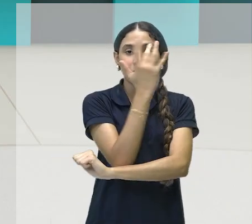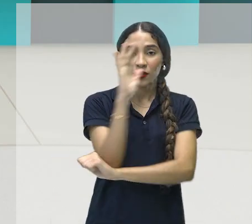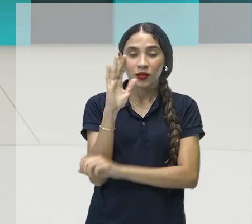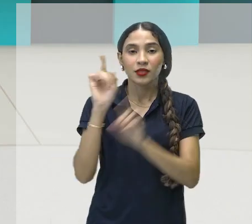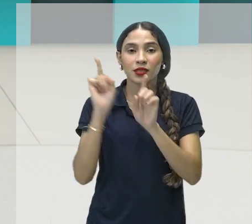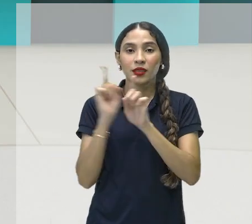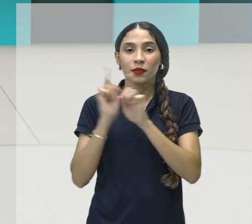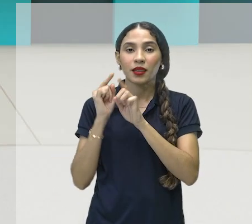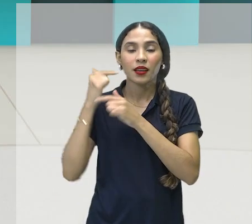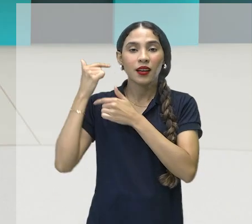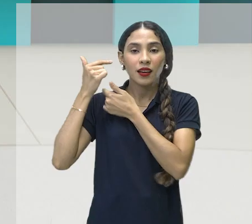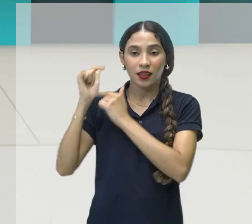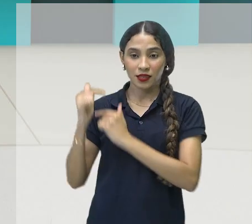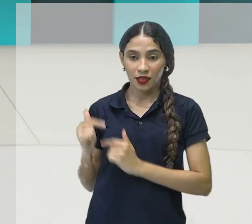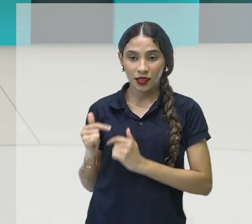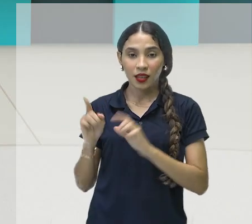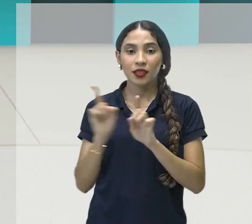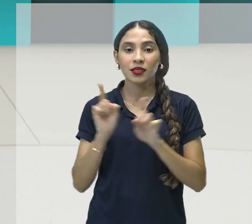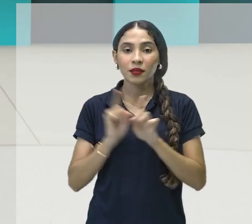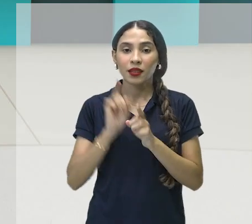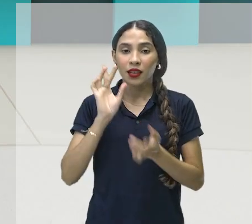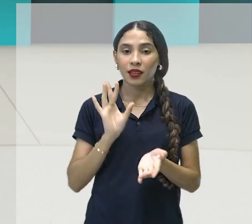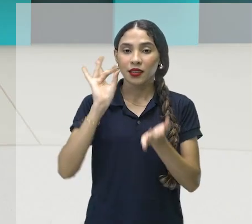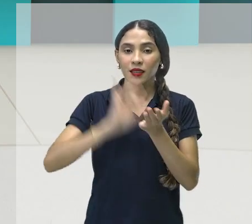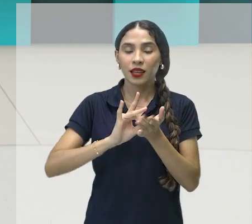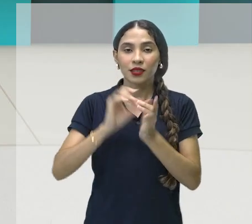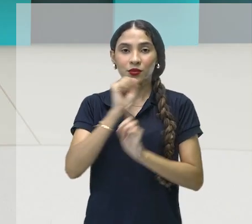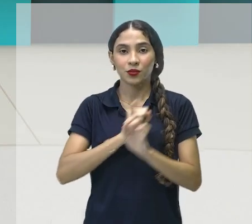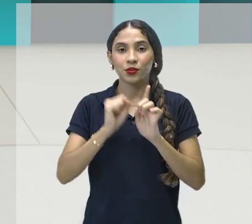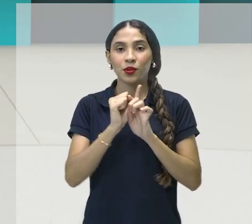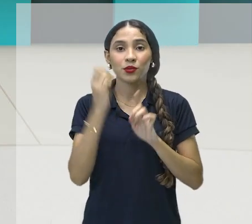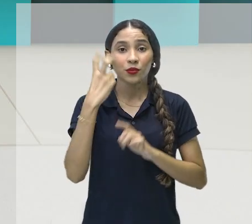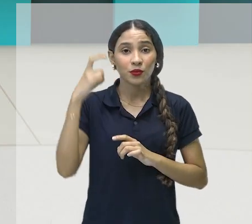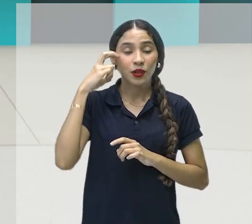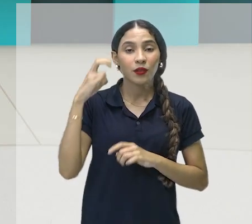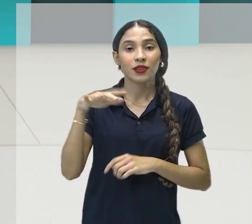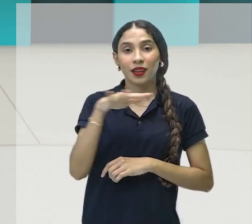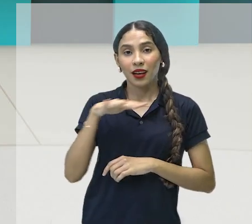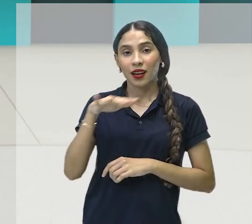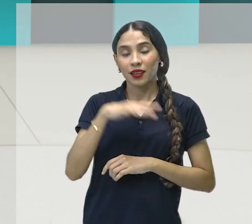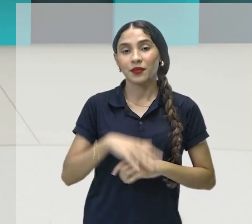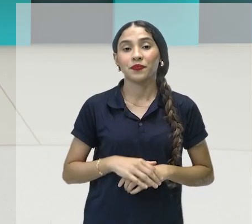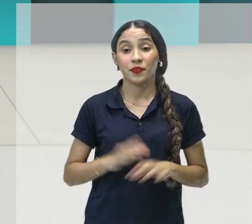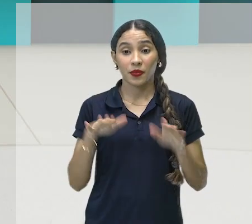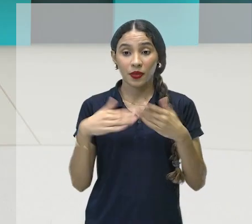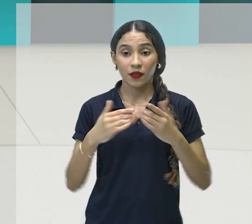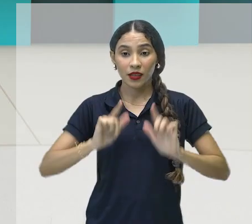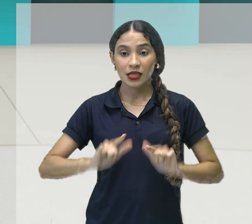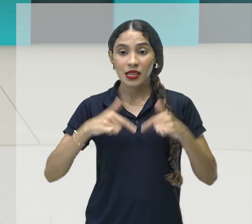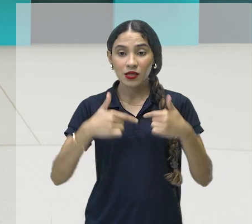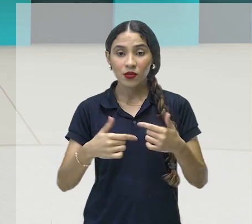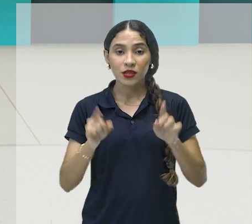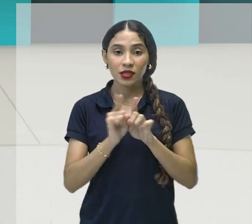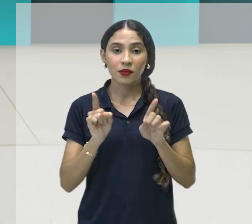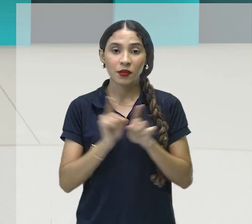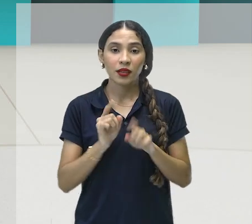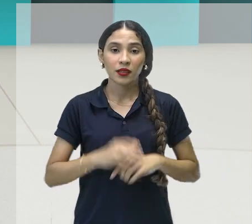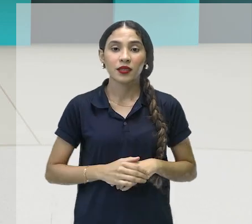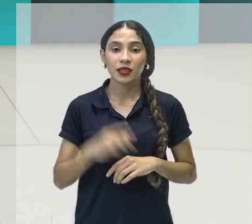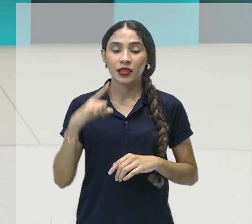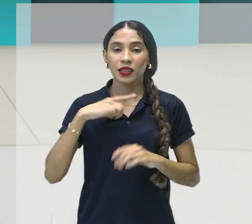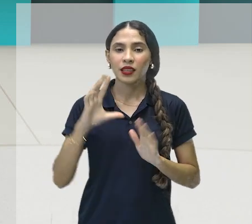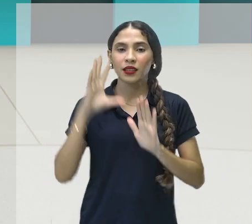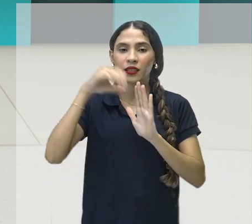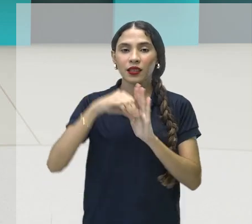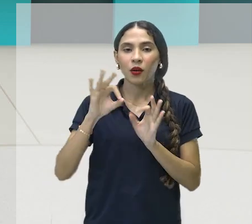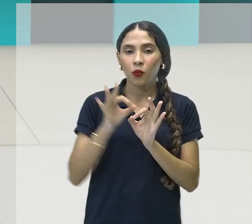a ancestralidade e a realidade sociocultural da região. Essas manifestações,